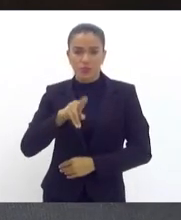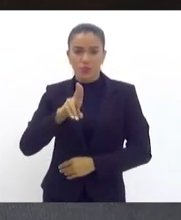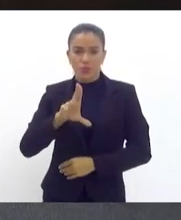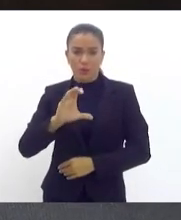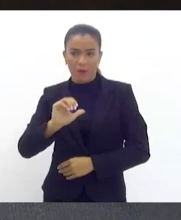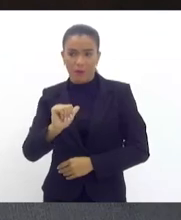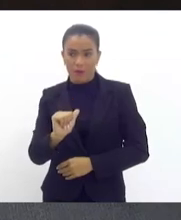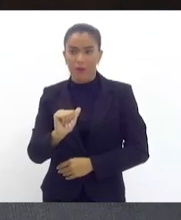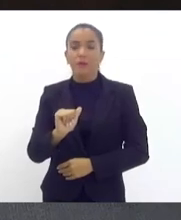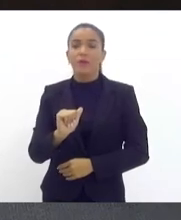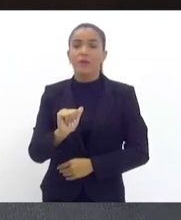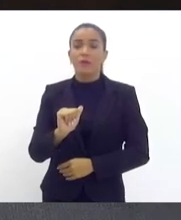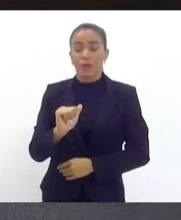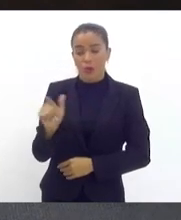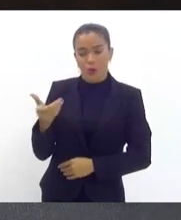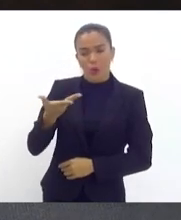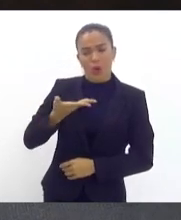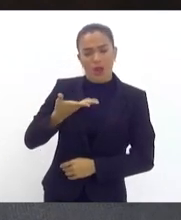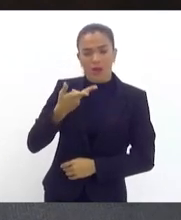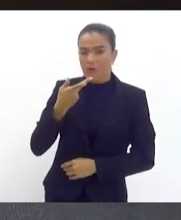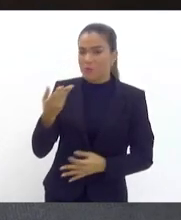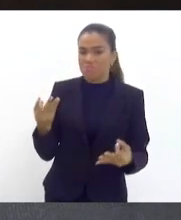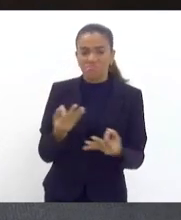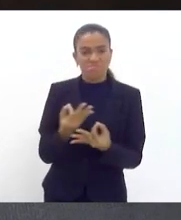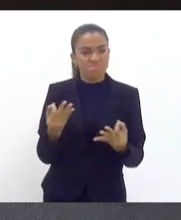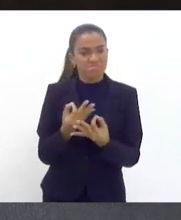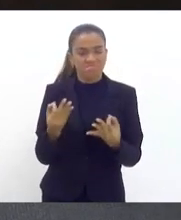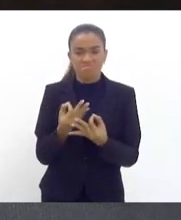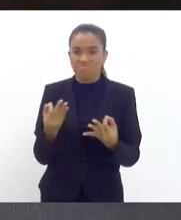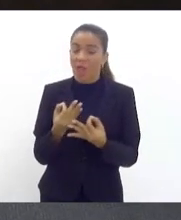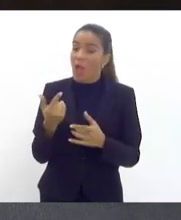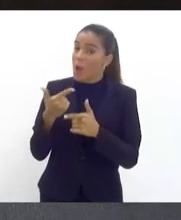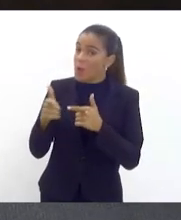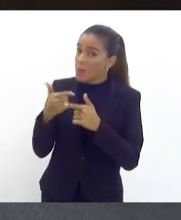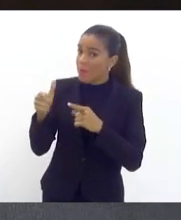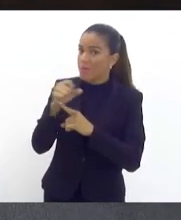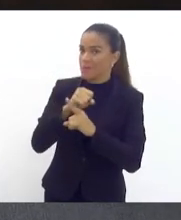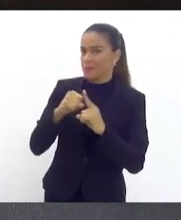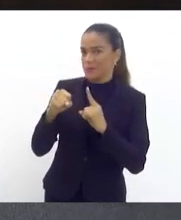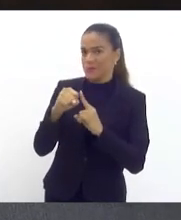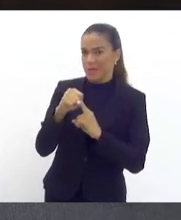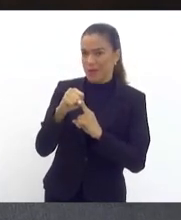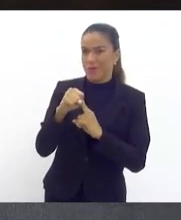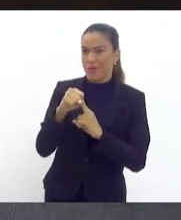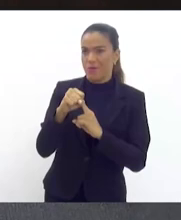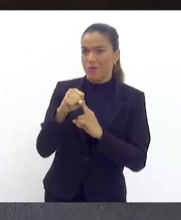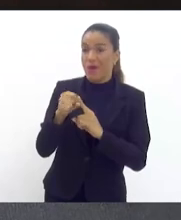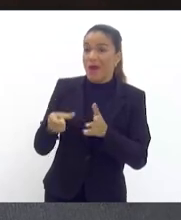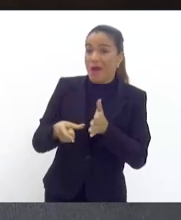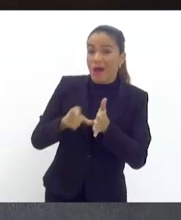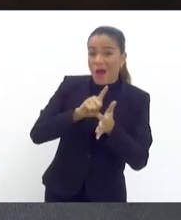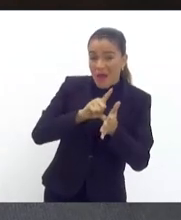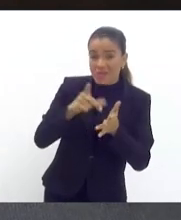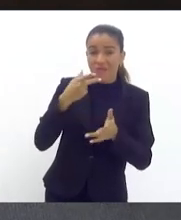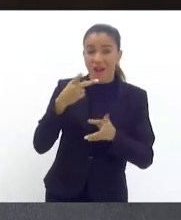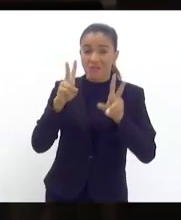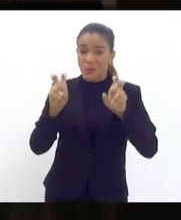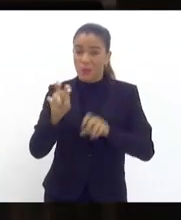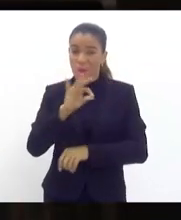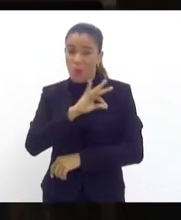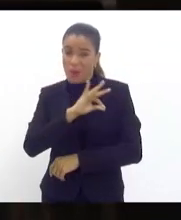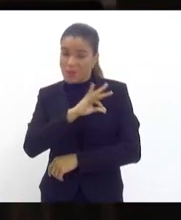o que o colega falou aí é perfeito é um problema social antes de atacar com a polícia